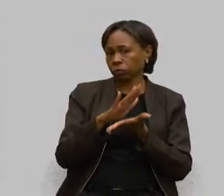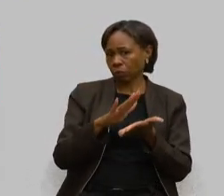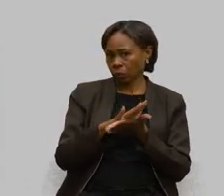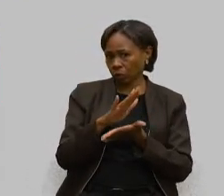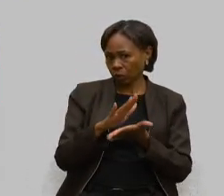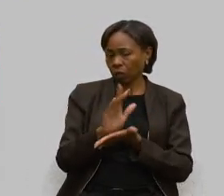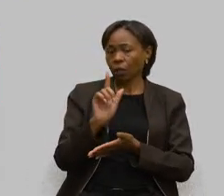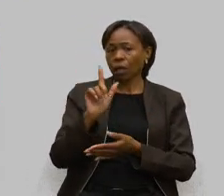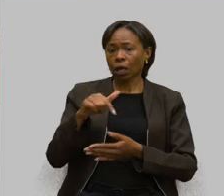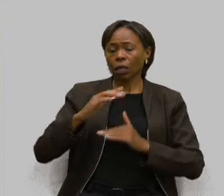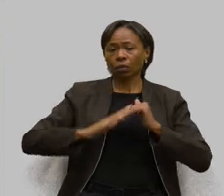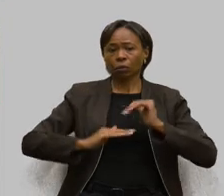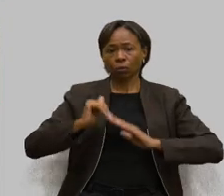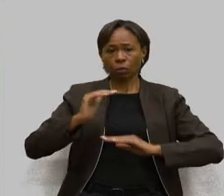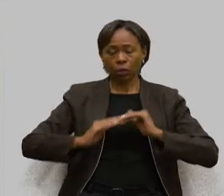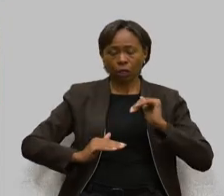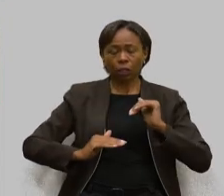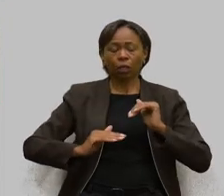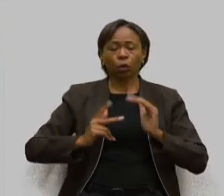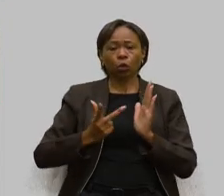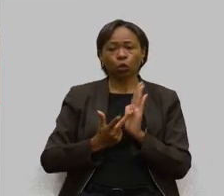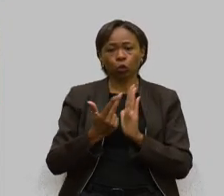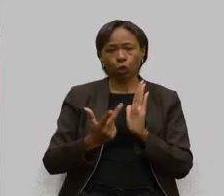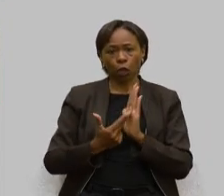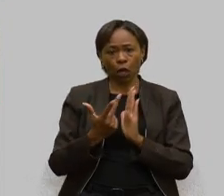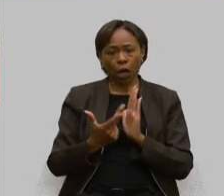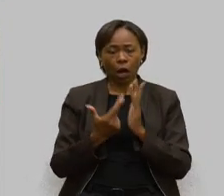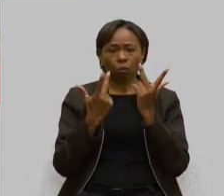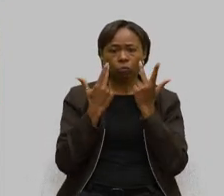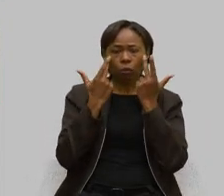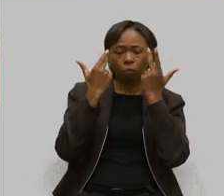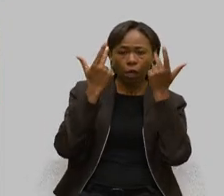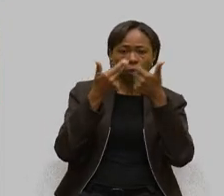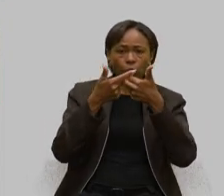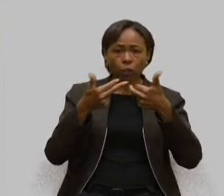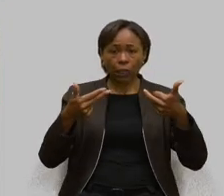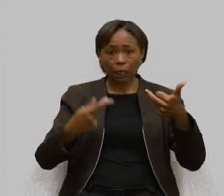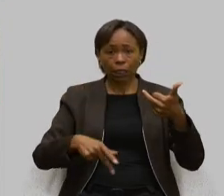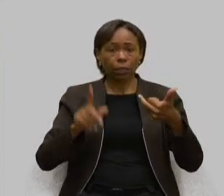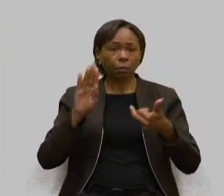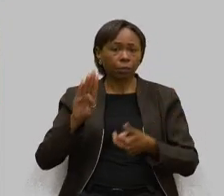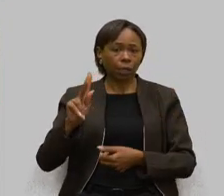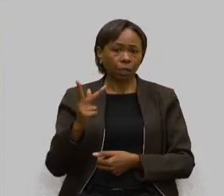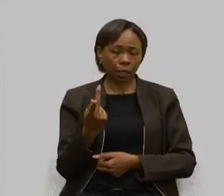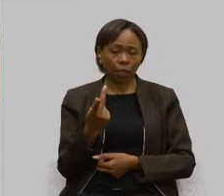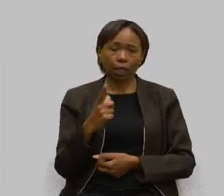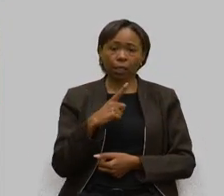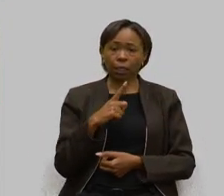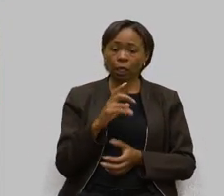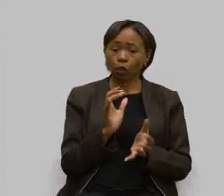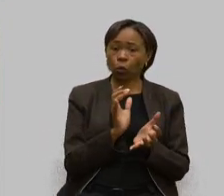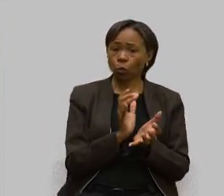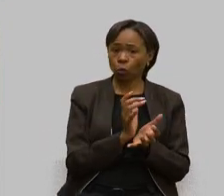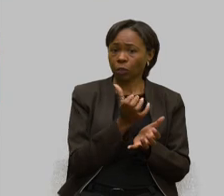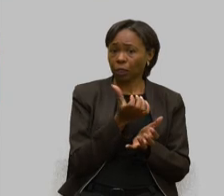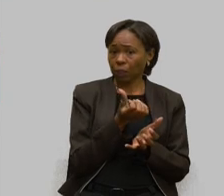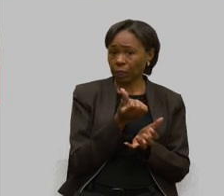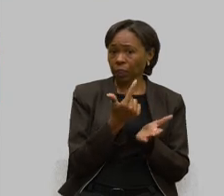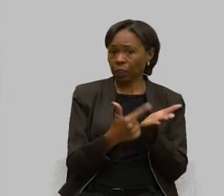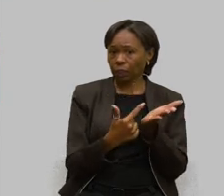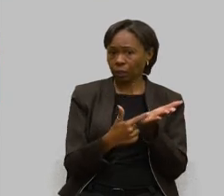plástico na cidade de Belo Horizonte eh coleção gentes conjunto de seis livros infantis que